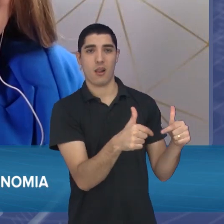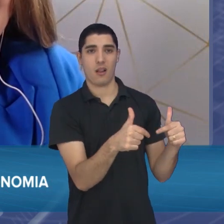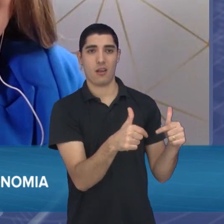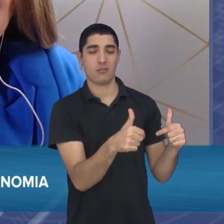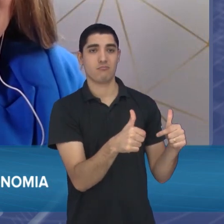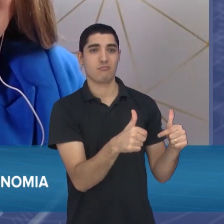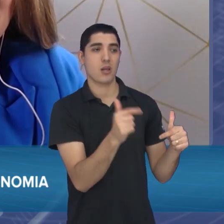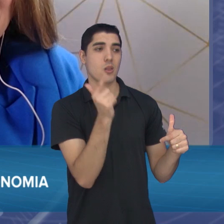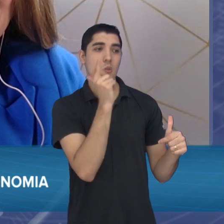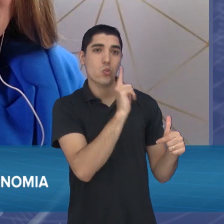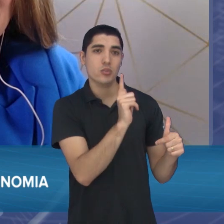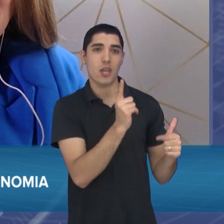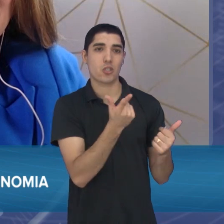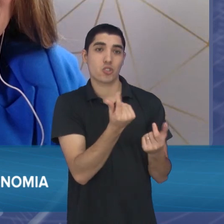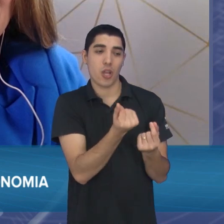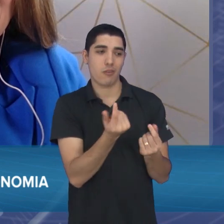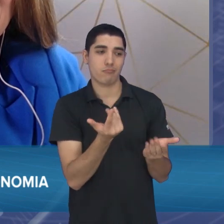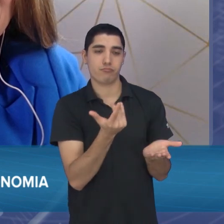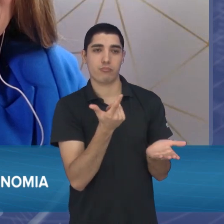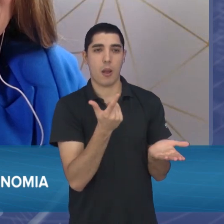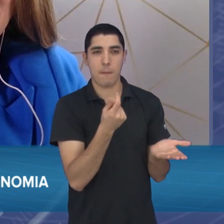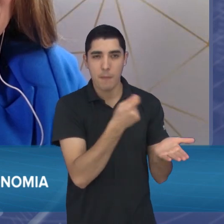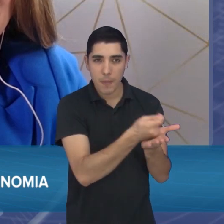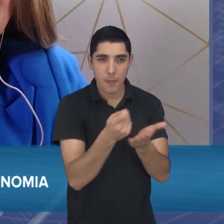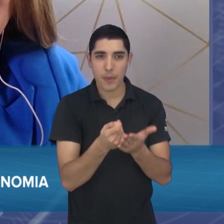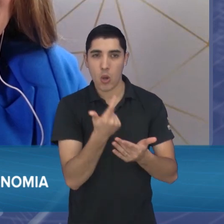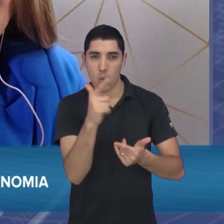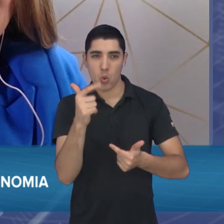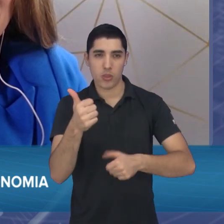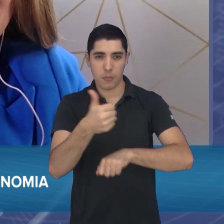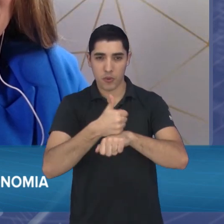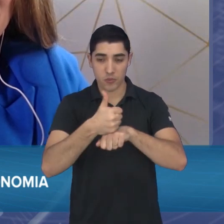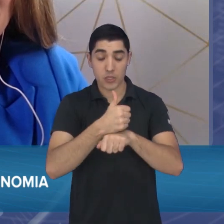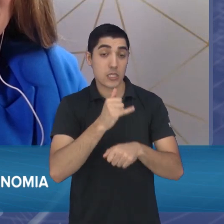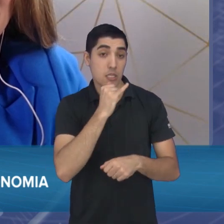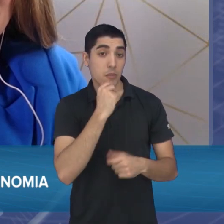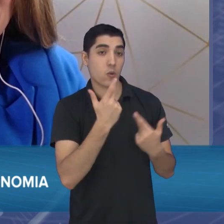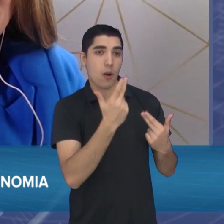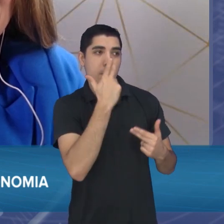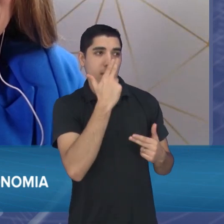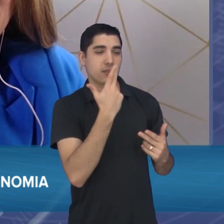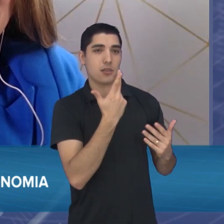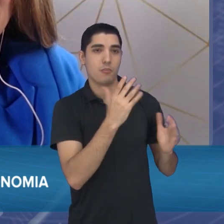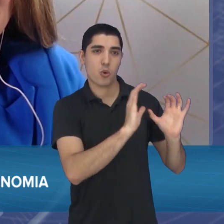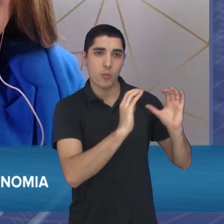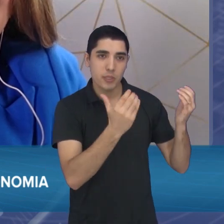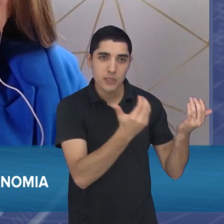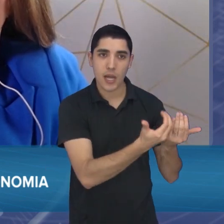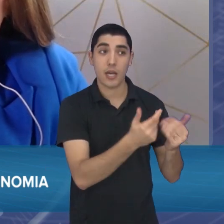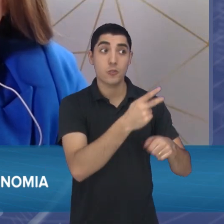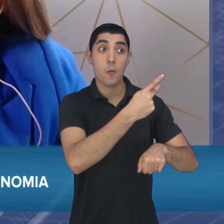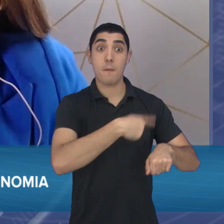primordial. Sem ele, aí a gente fala de comunidades, até um país todo seria afetado, né?